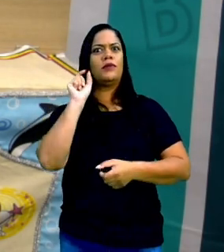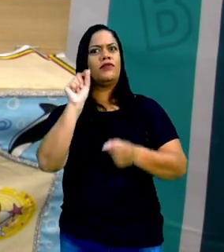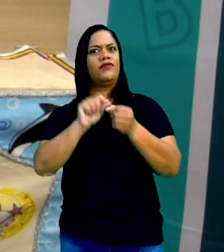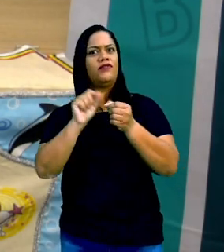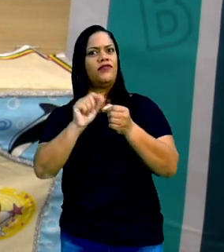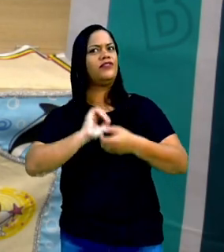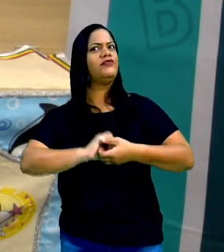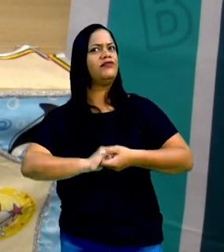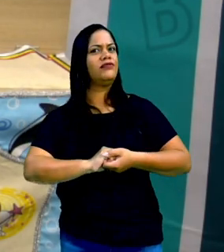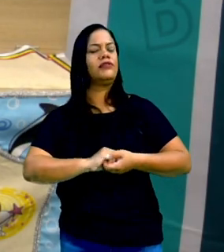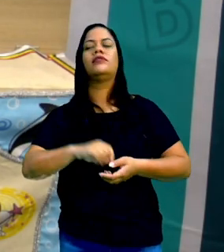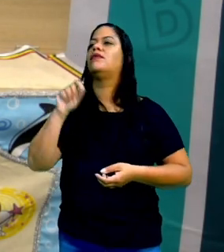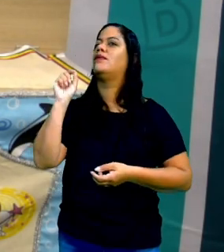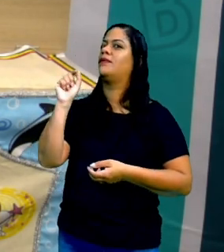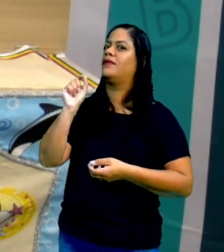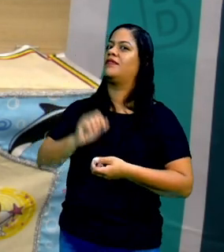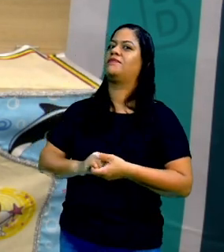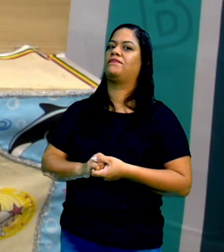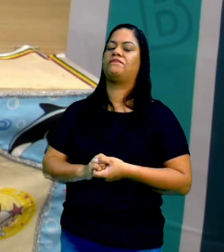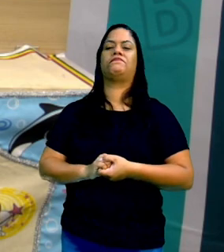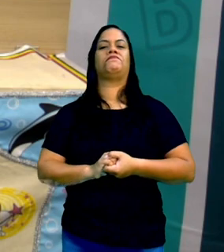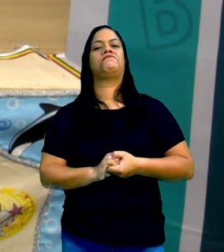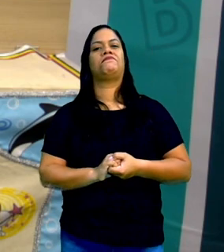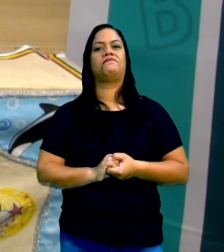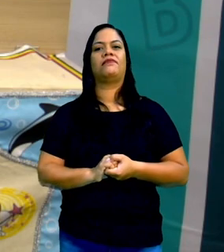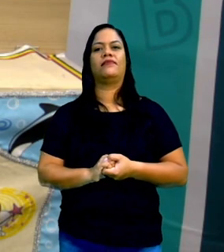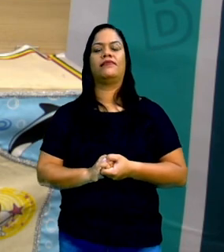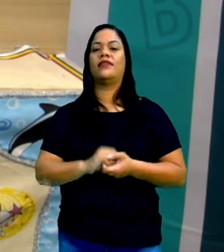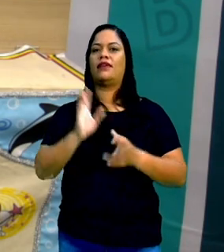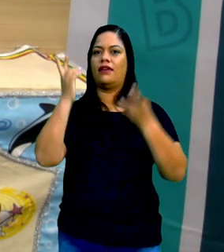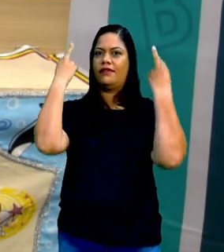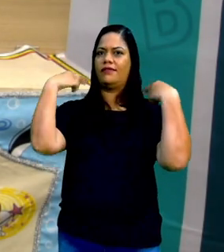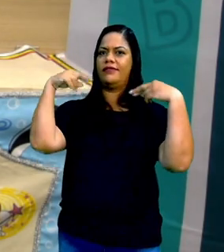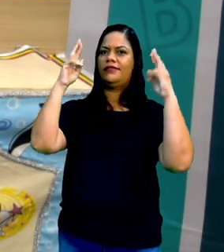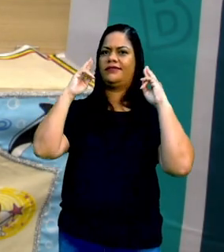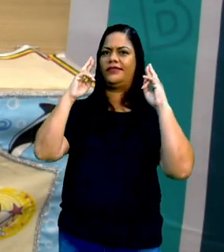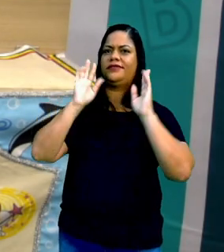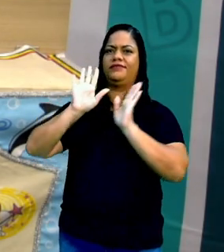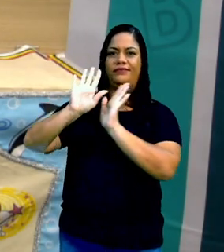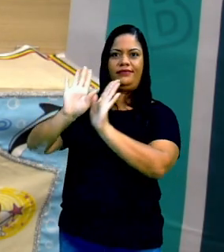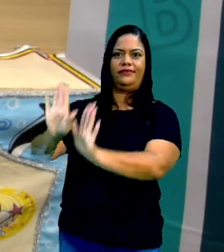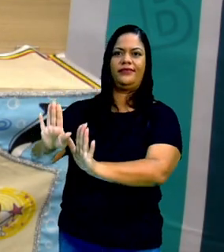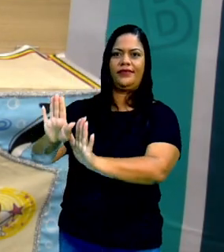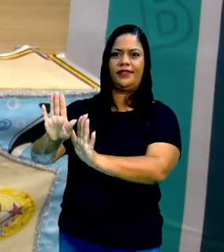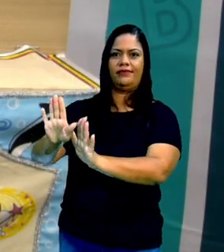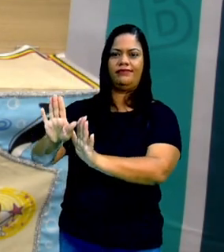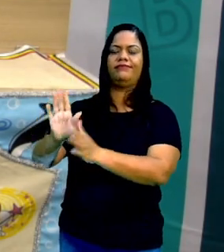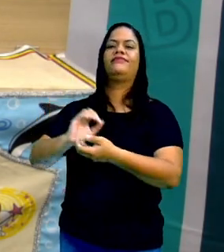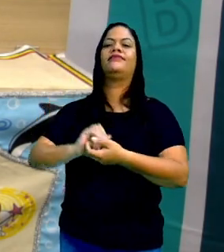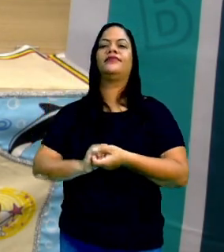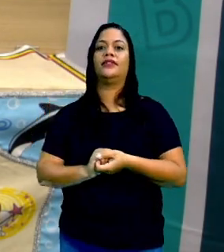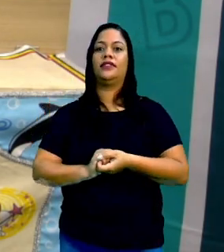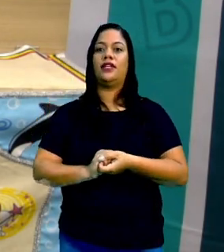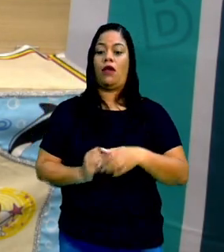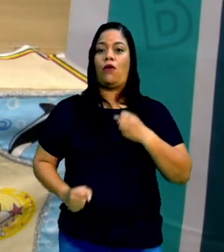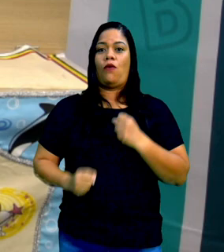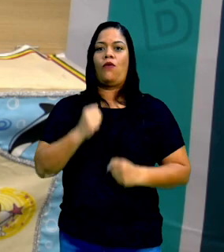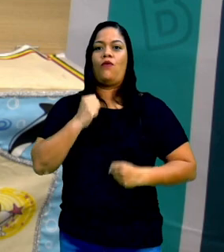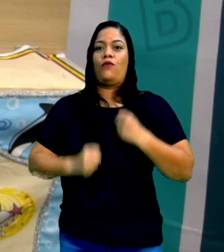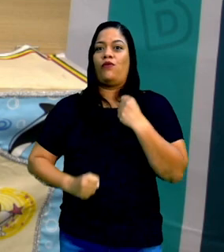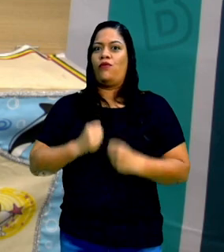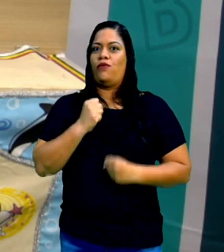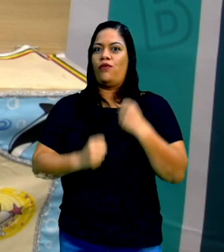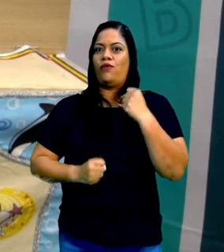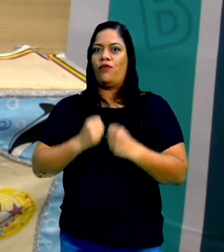aprontou? O quê? Ele deixou as ovelhas lá pastando no campo e saiu correndo